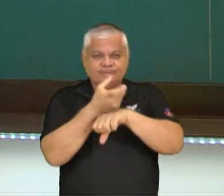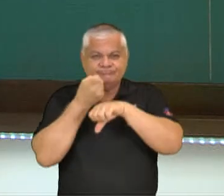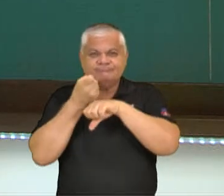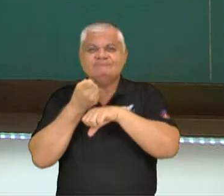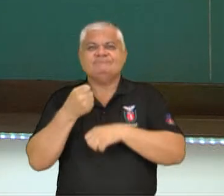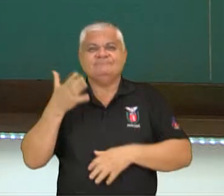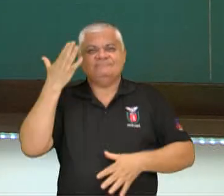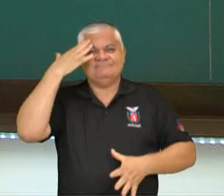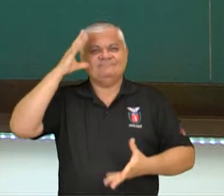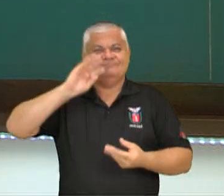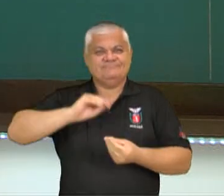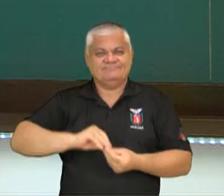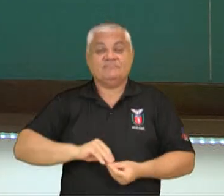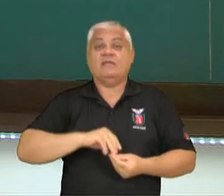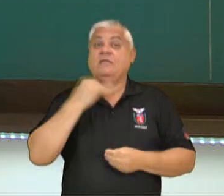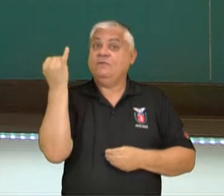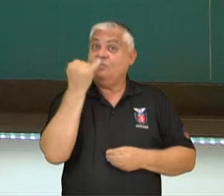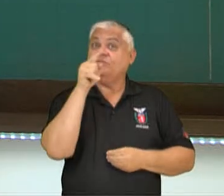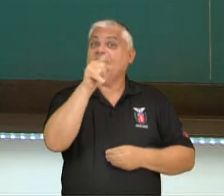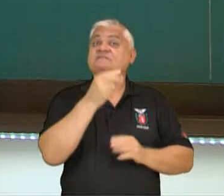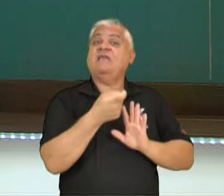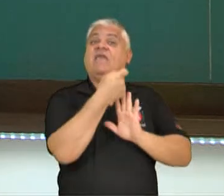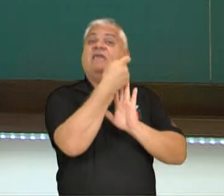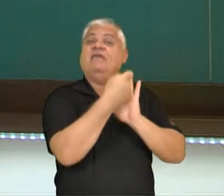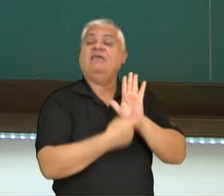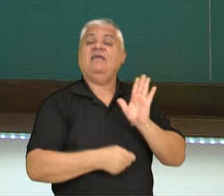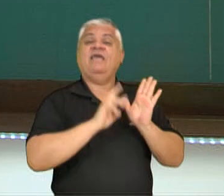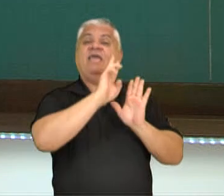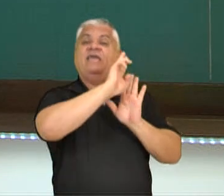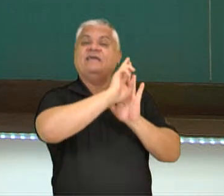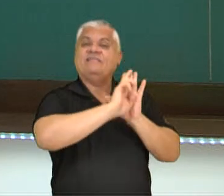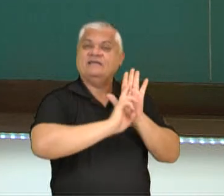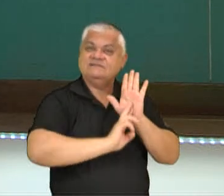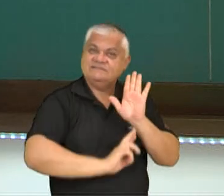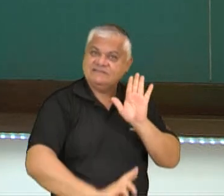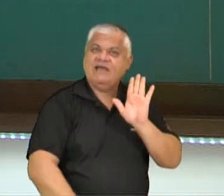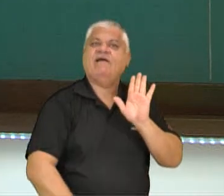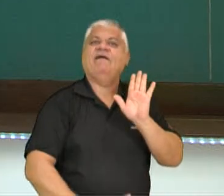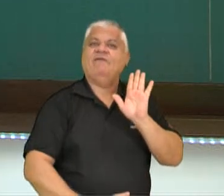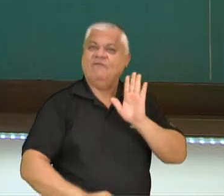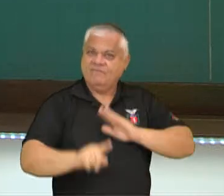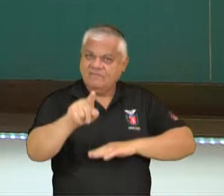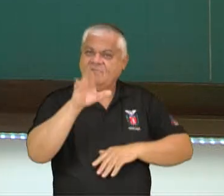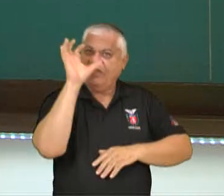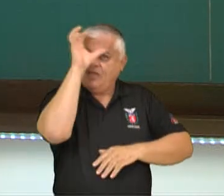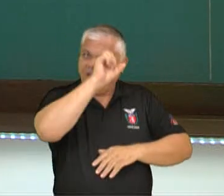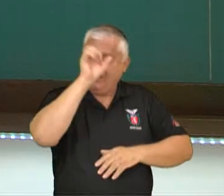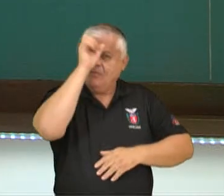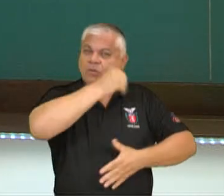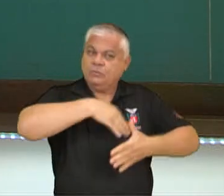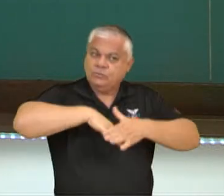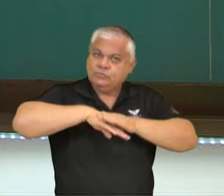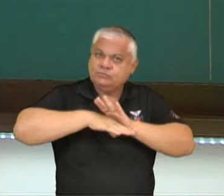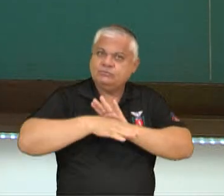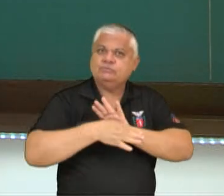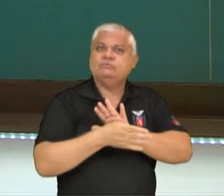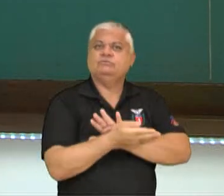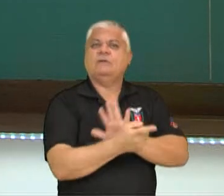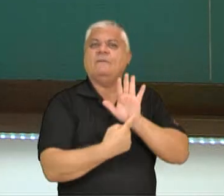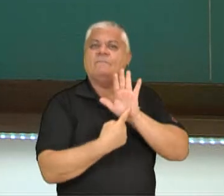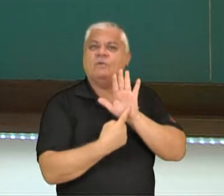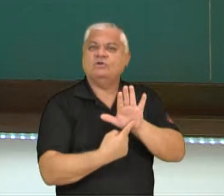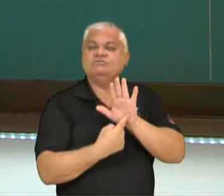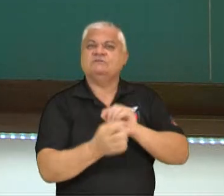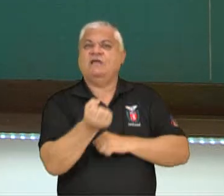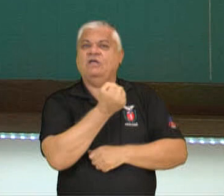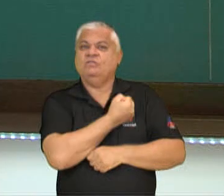uma redação, é interessante que vocês usem esses dados e essa habilidade de transformar números em explicações